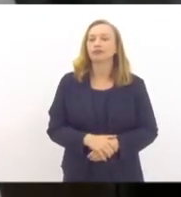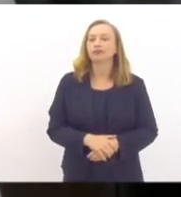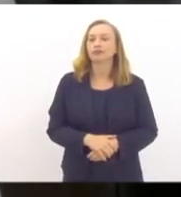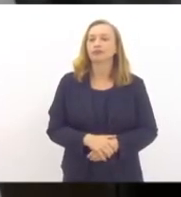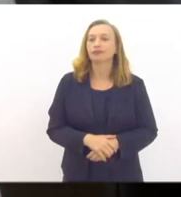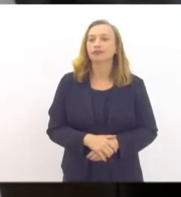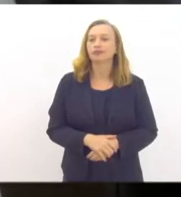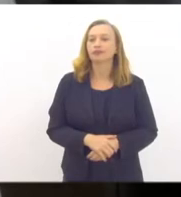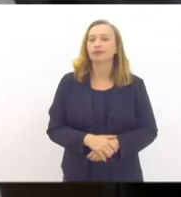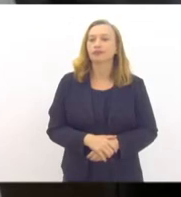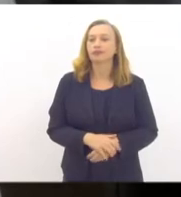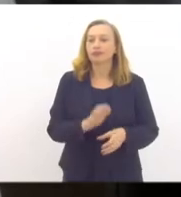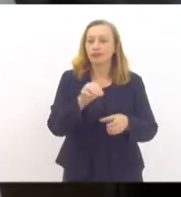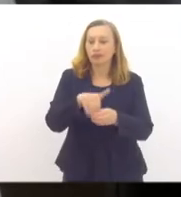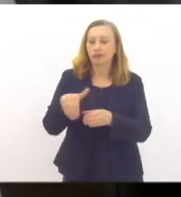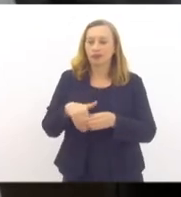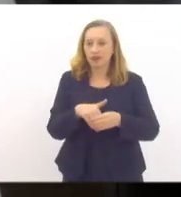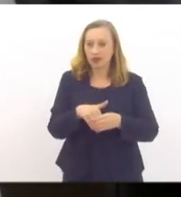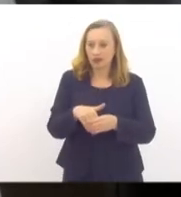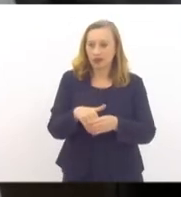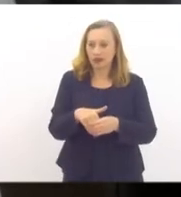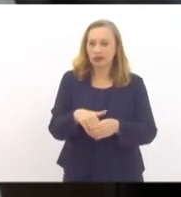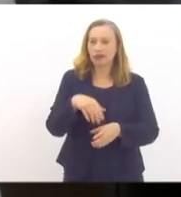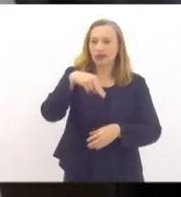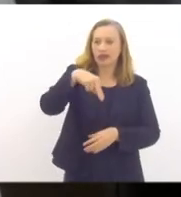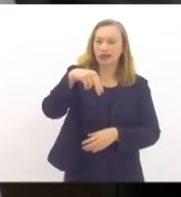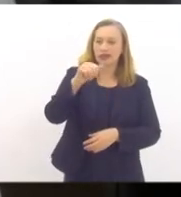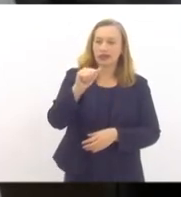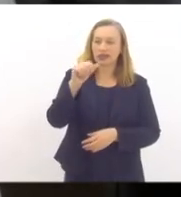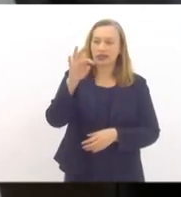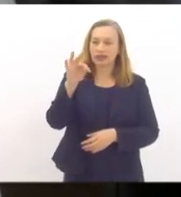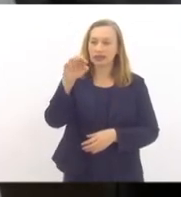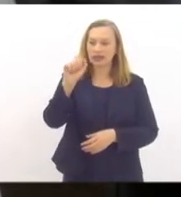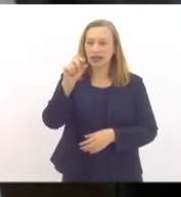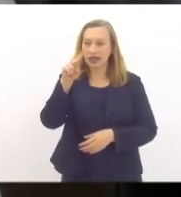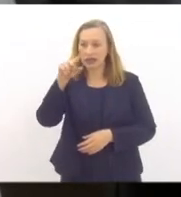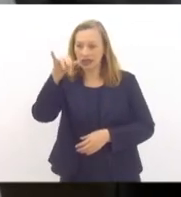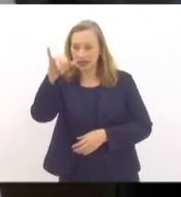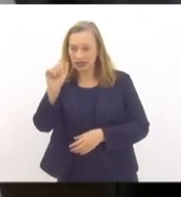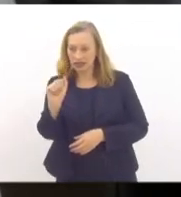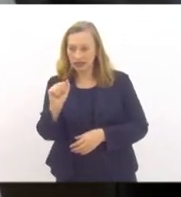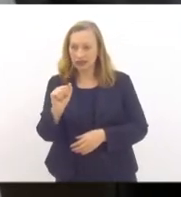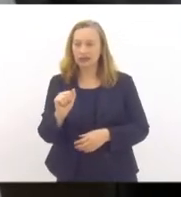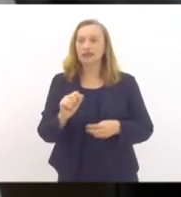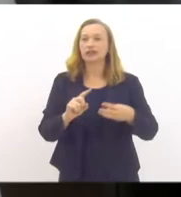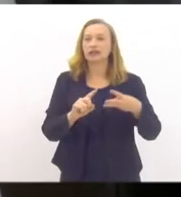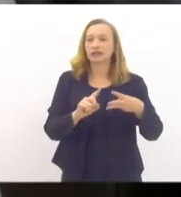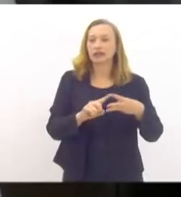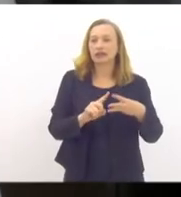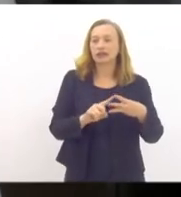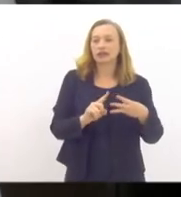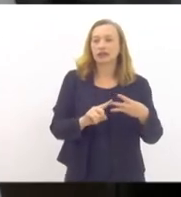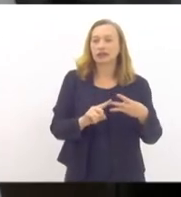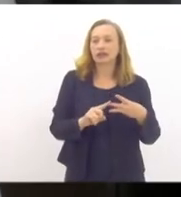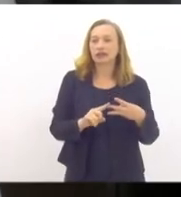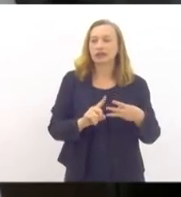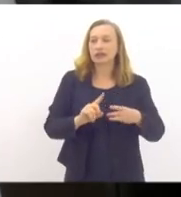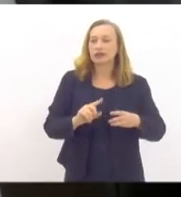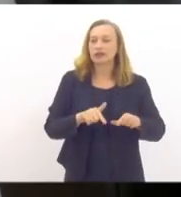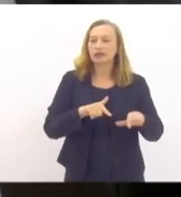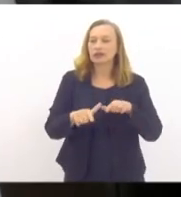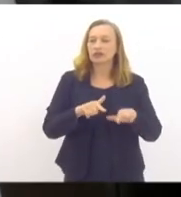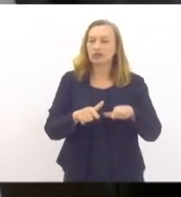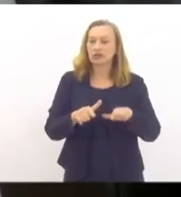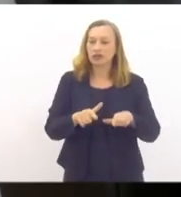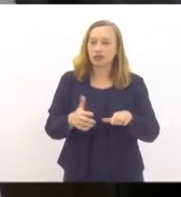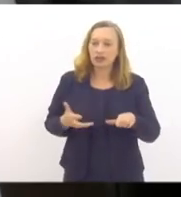nós não poderíamos deixar de votar na recondução da Natália Damásio Pinto Ferreira, né, pelo excelente